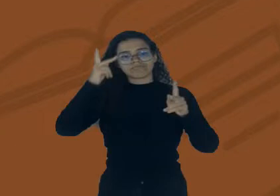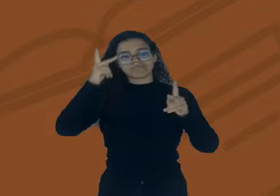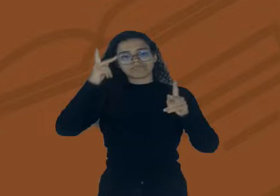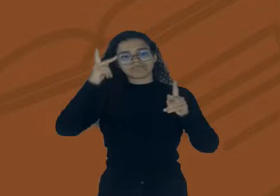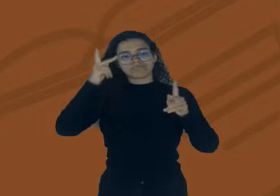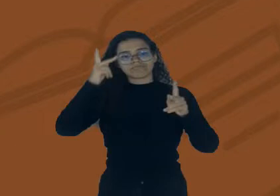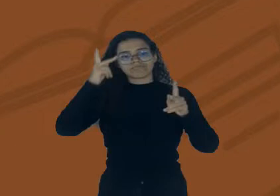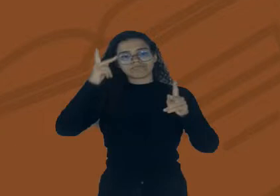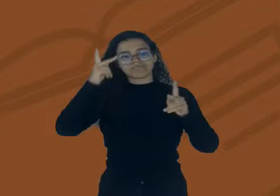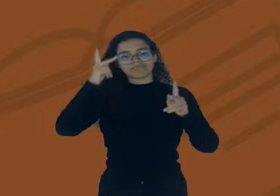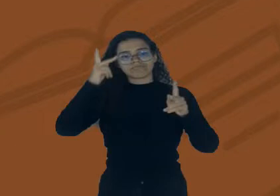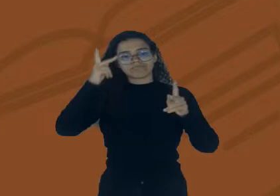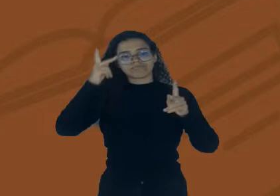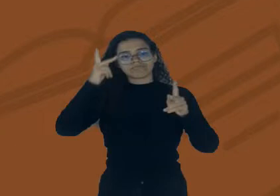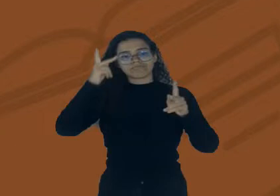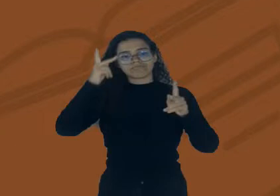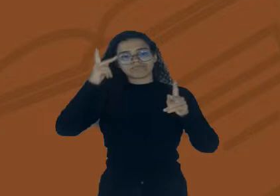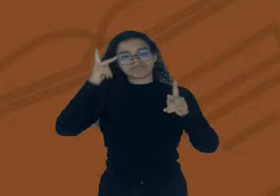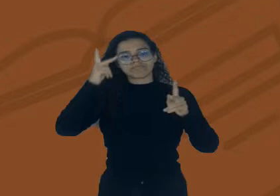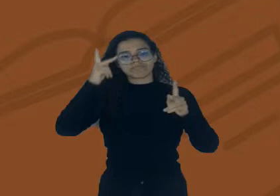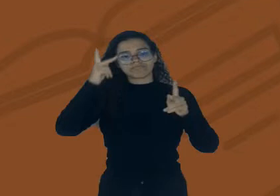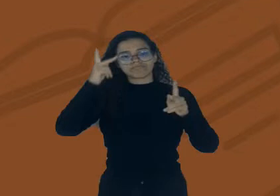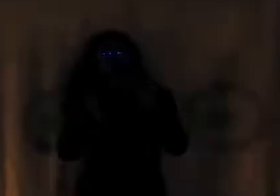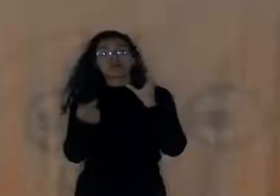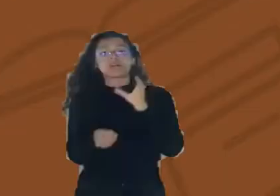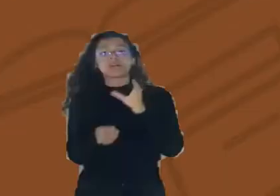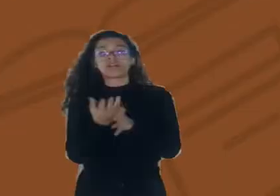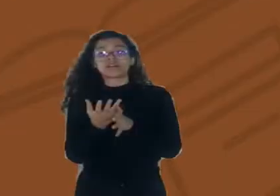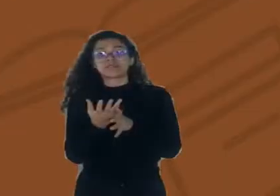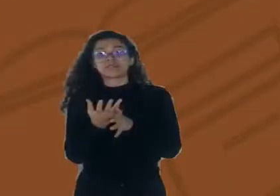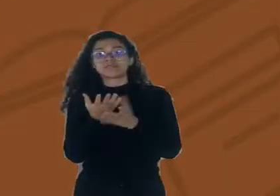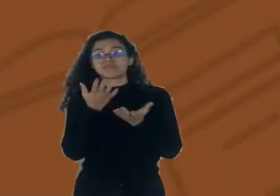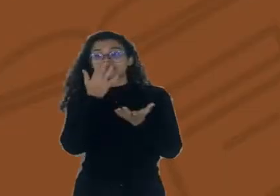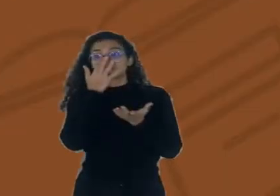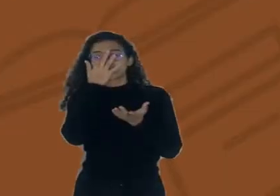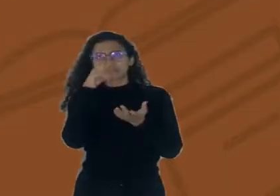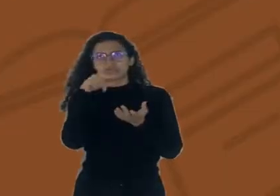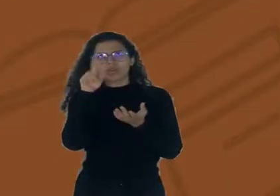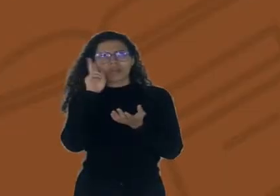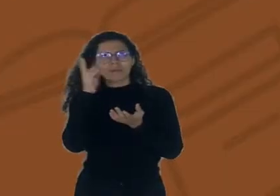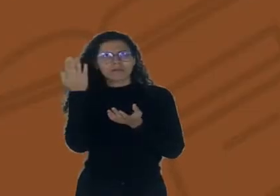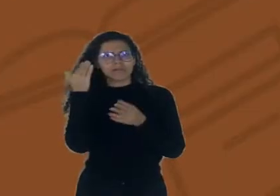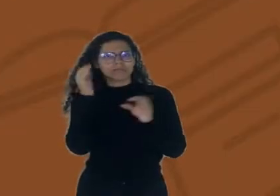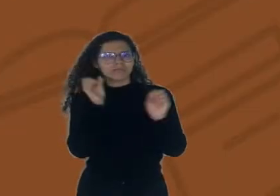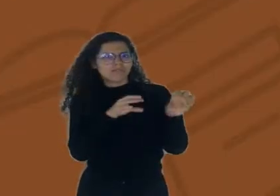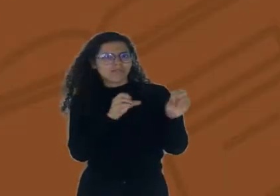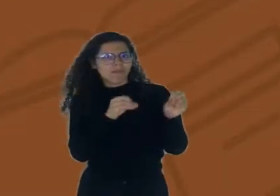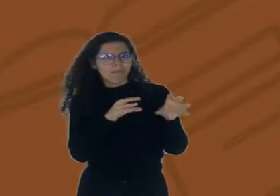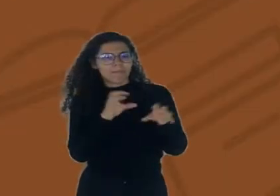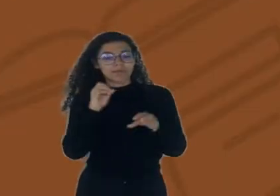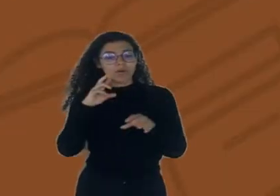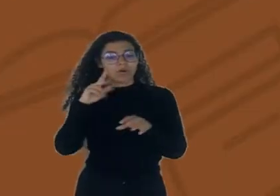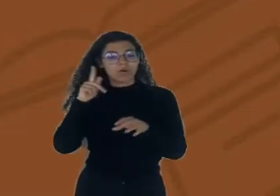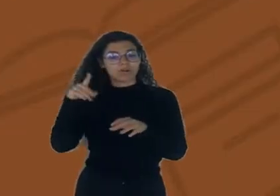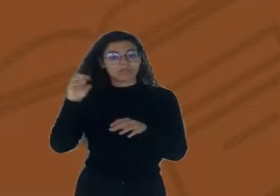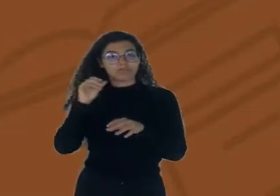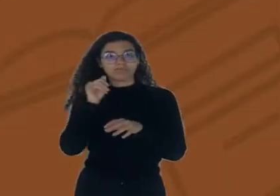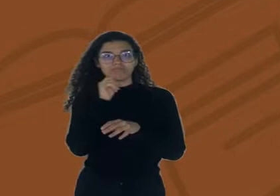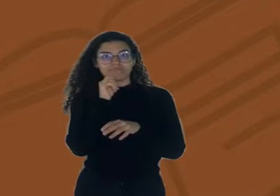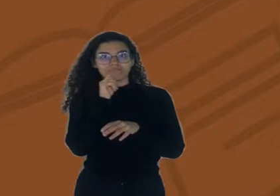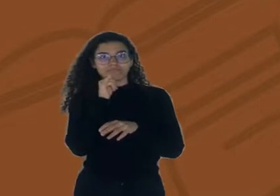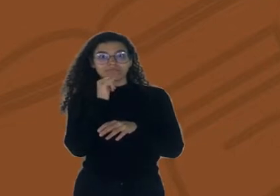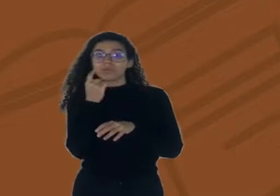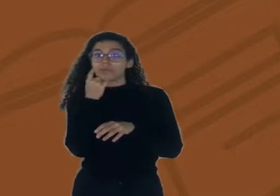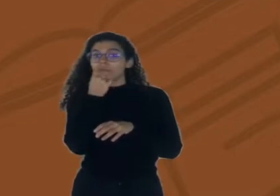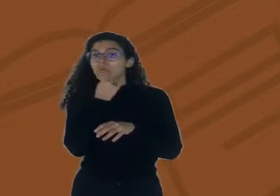O conjunto de todos esses órgãos, por exemplo, lembra da aula anterior? O conjunto dos órgãos, como por exemplo,